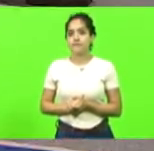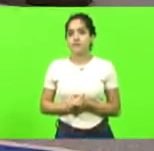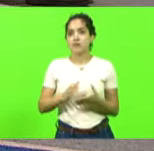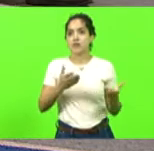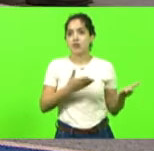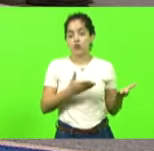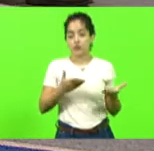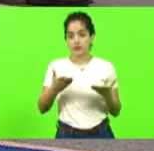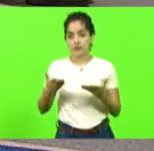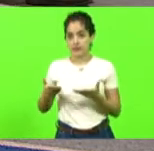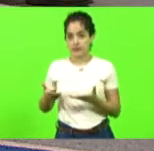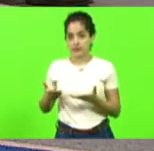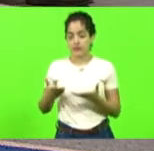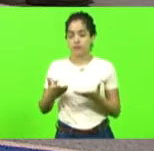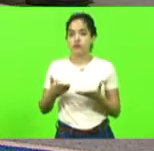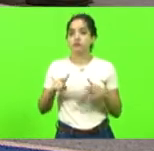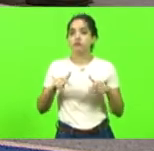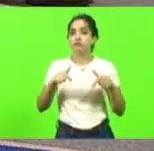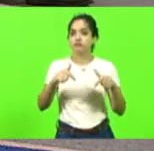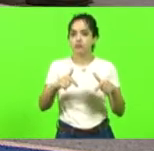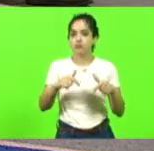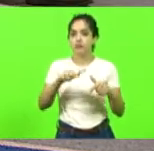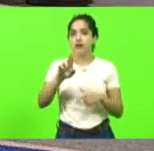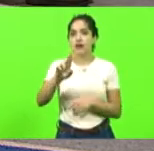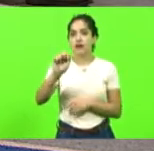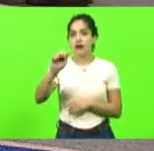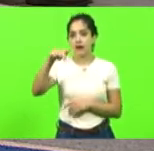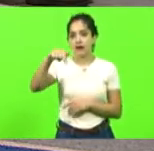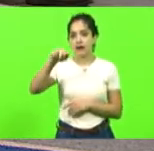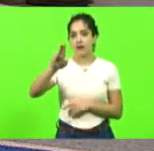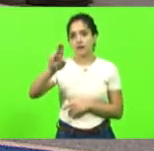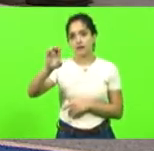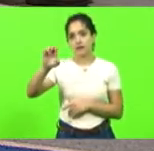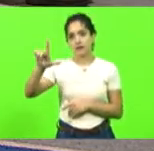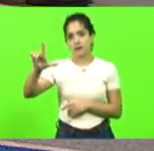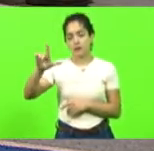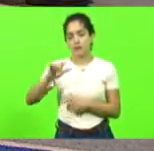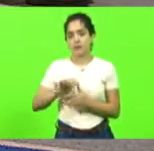Convidamos para receber a homenagem a senhora Raquel Roden.